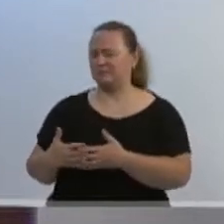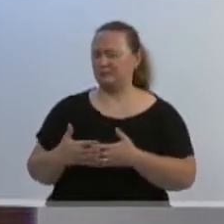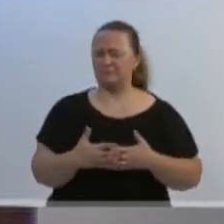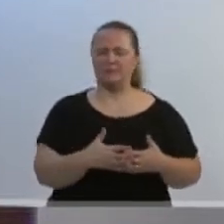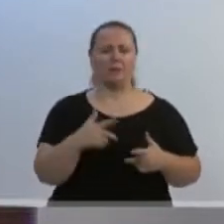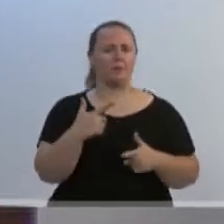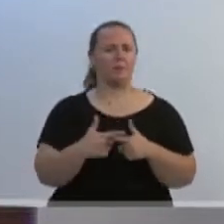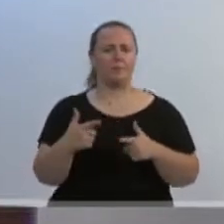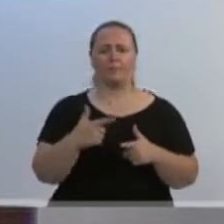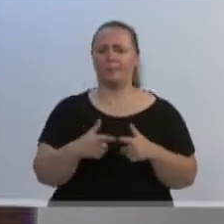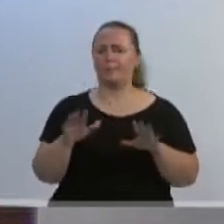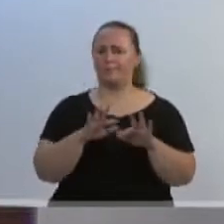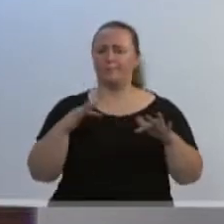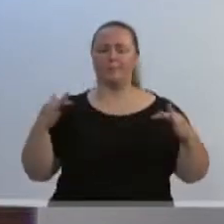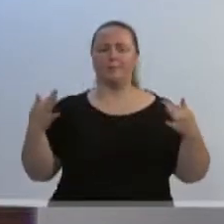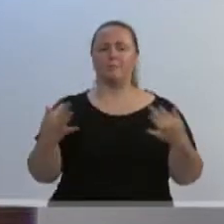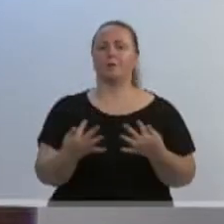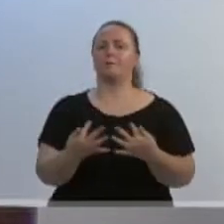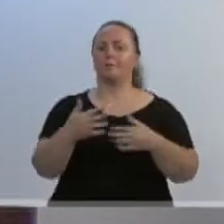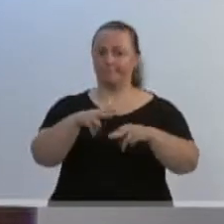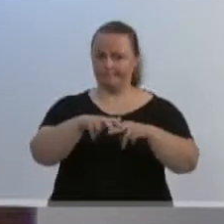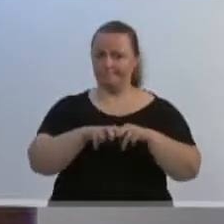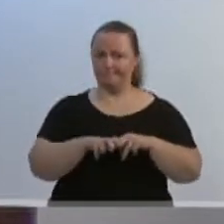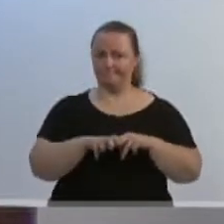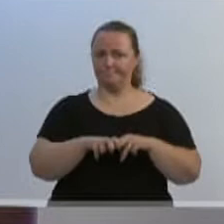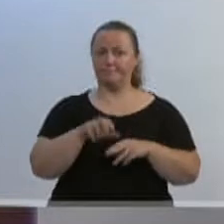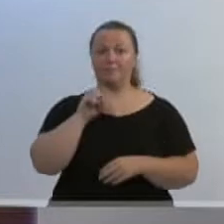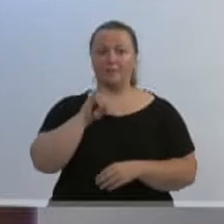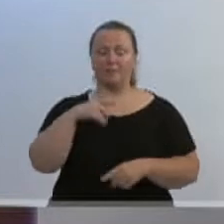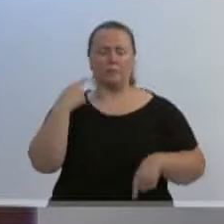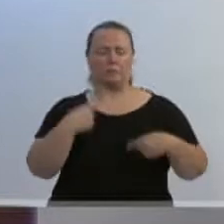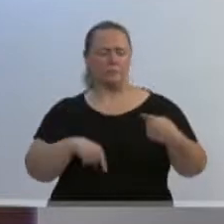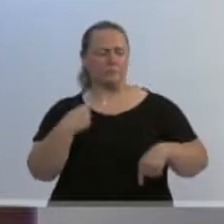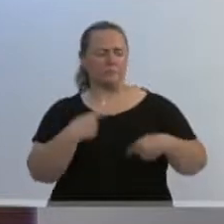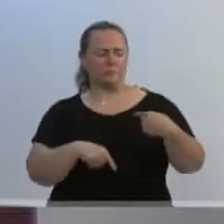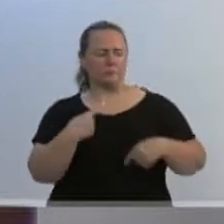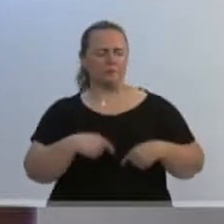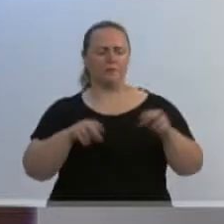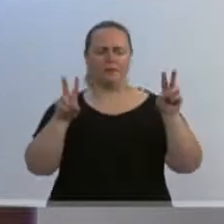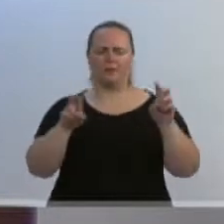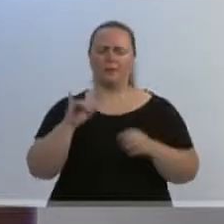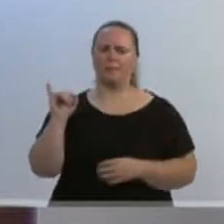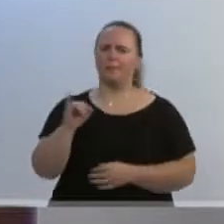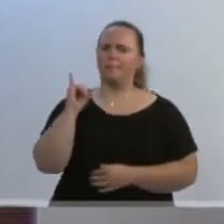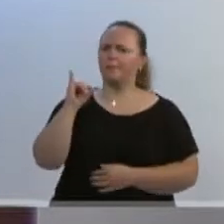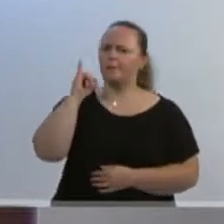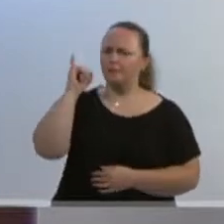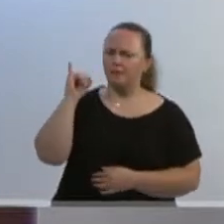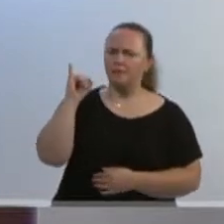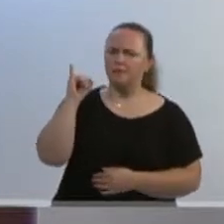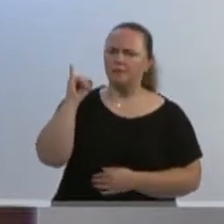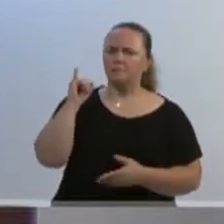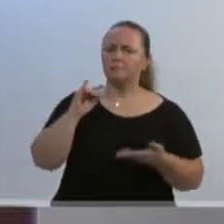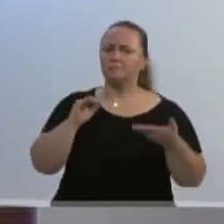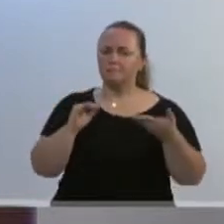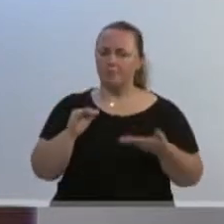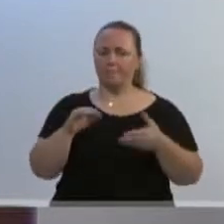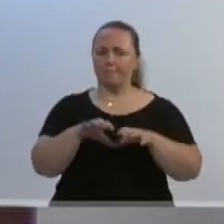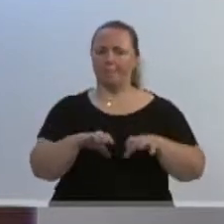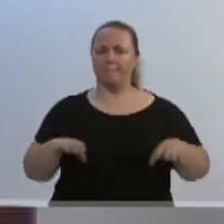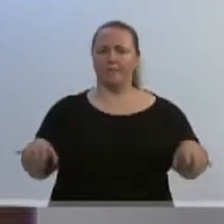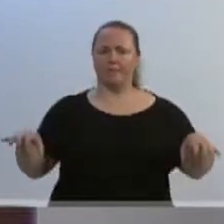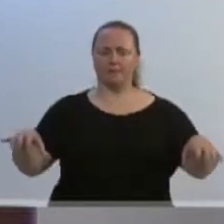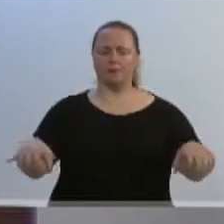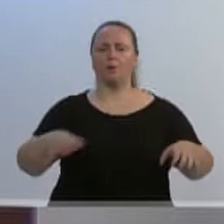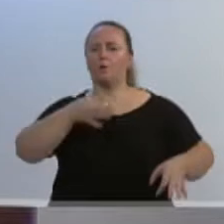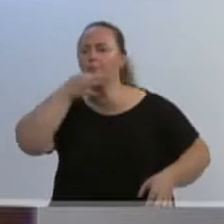problemas familiares, e quando todos discutem um tema tão importante, tão relevante, onde dividem opiniões